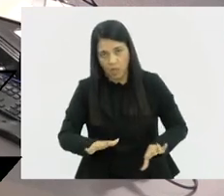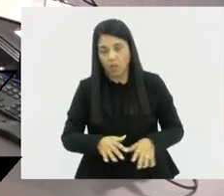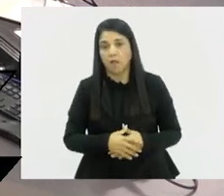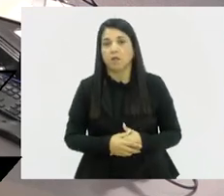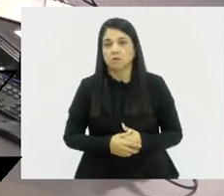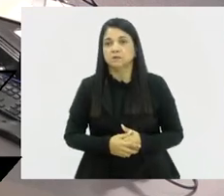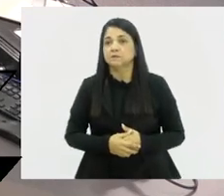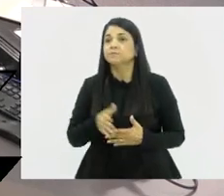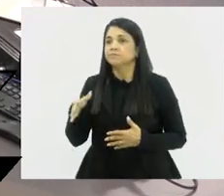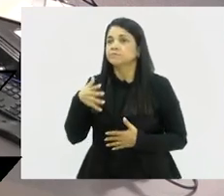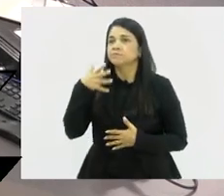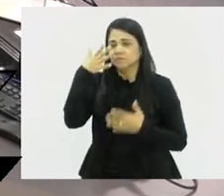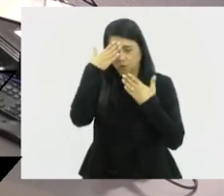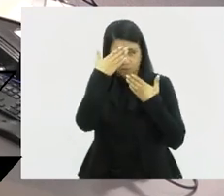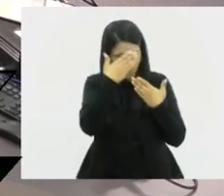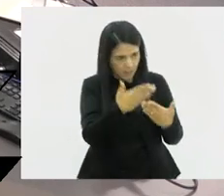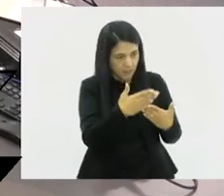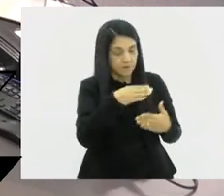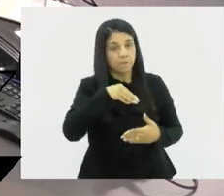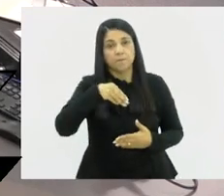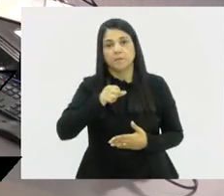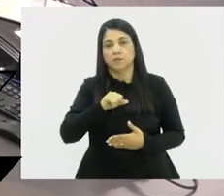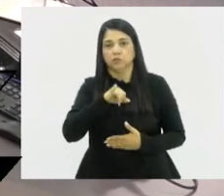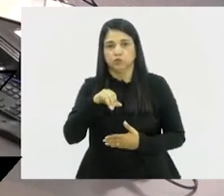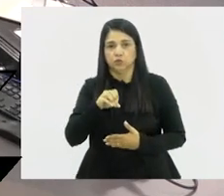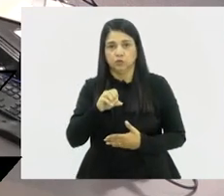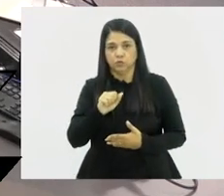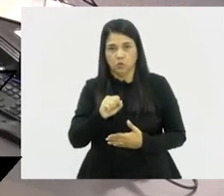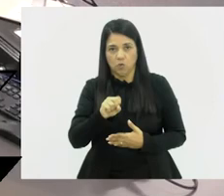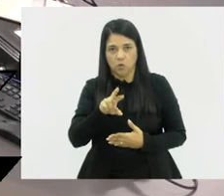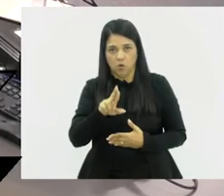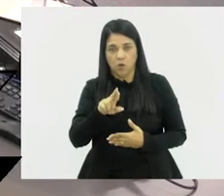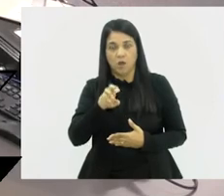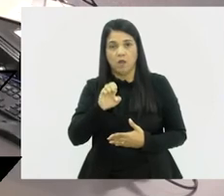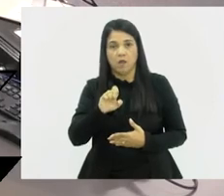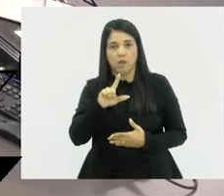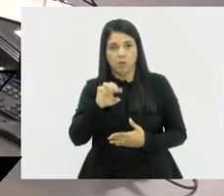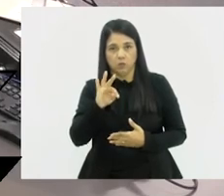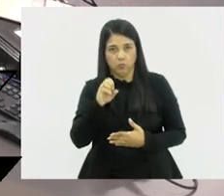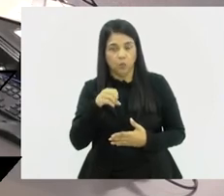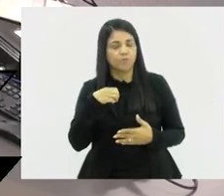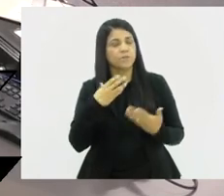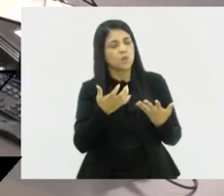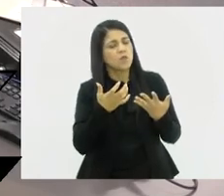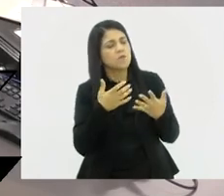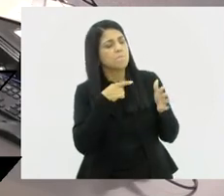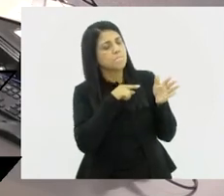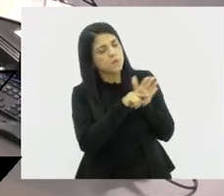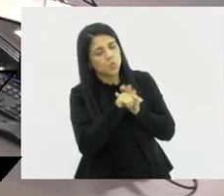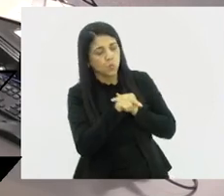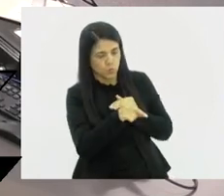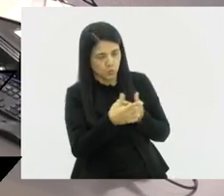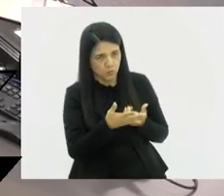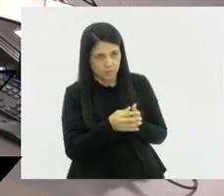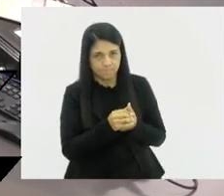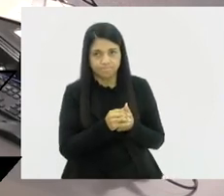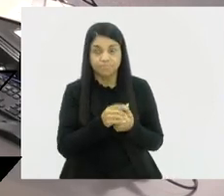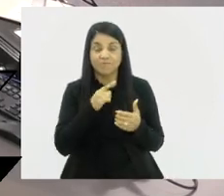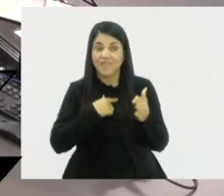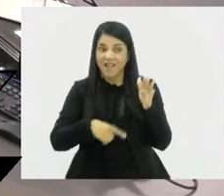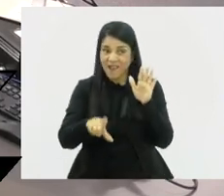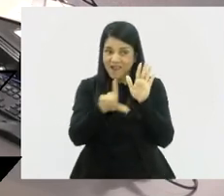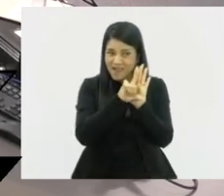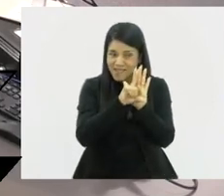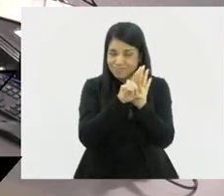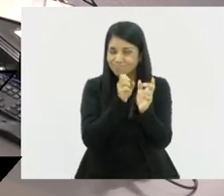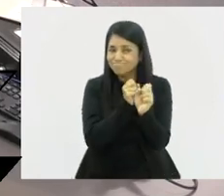também, deputado Léo? Major Elton, eu queria lhe fazer umas perguntas, bem rapidamente, que é o seguinte. Bom, essa lei tem muitos anos. Ao